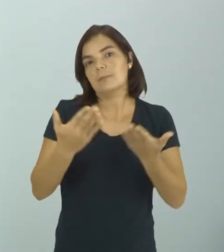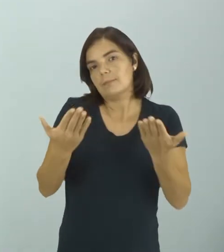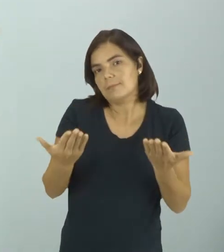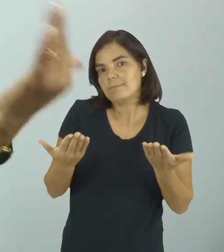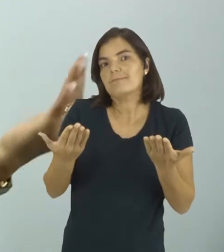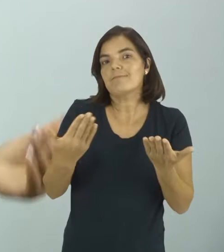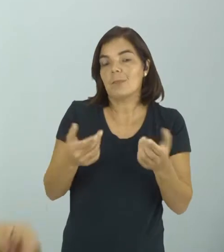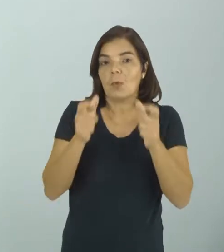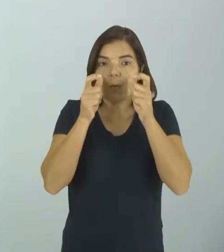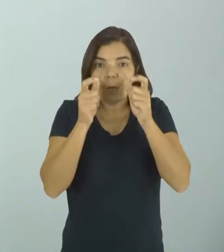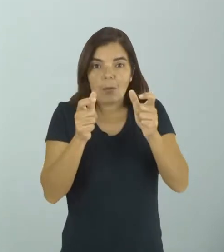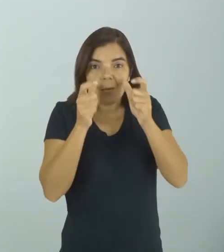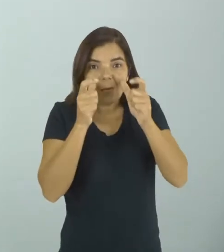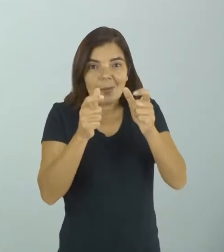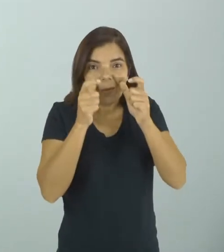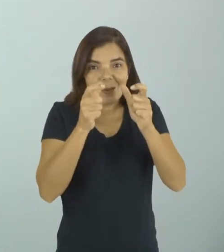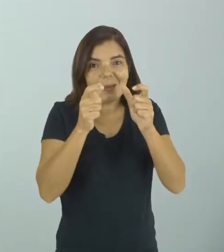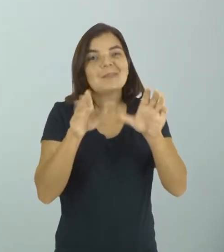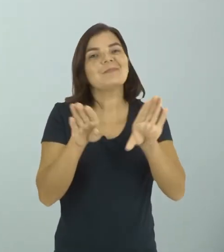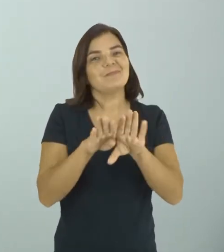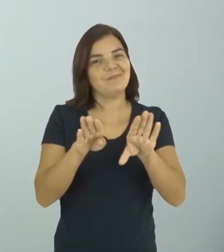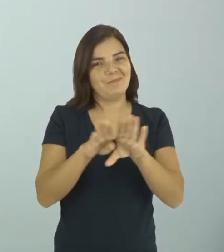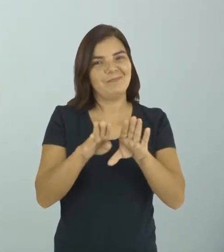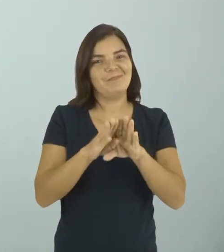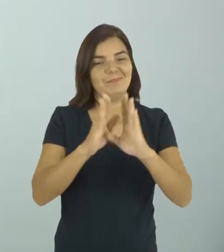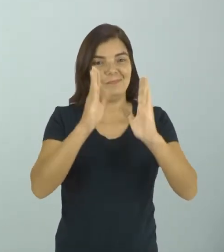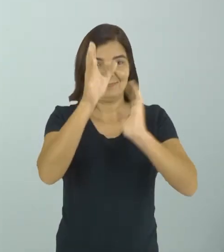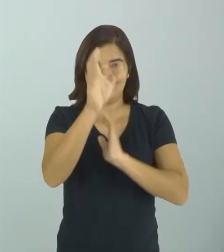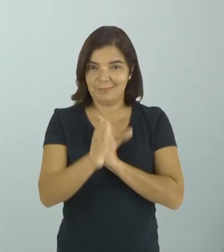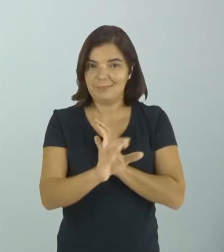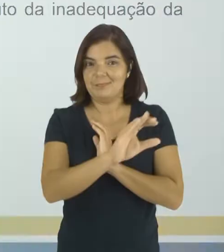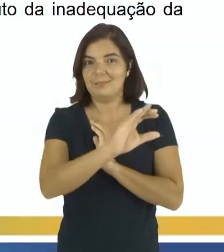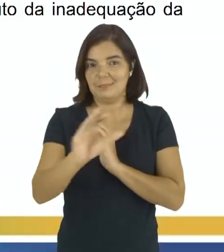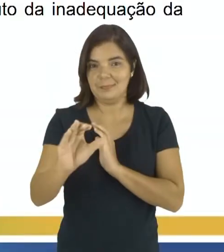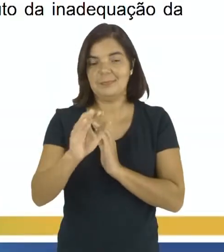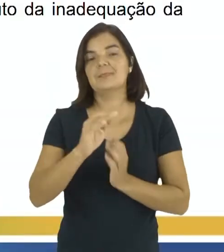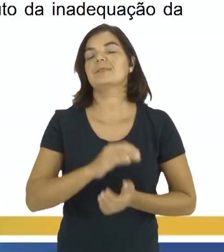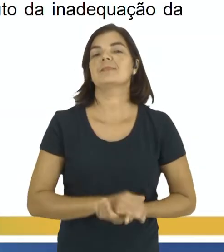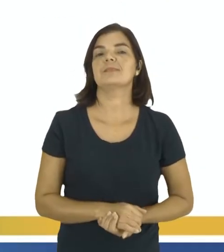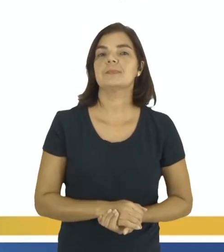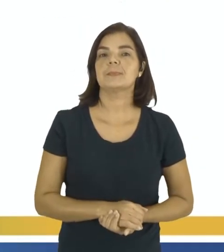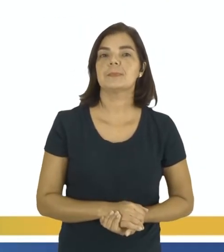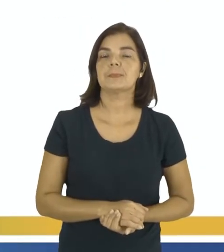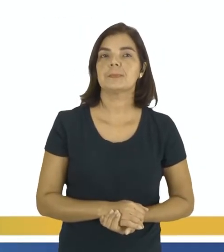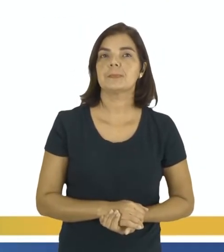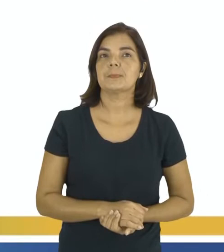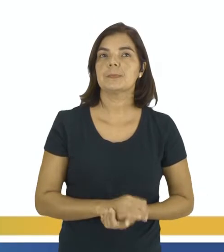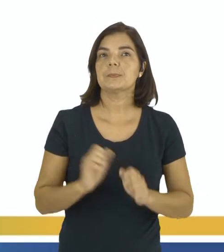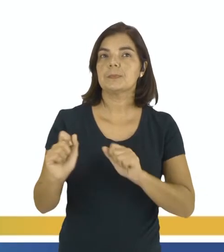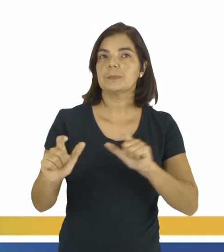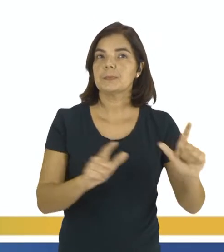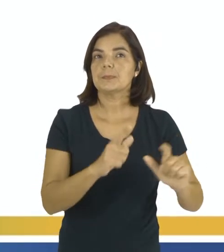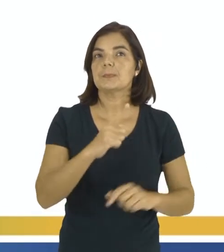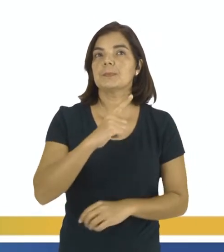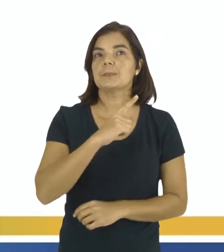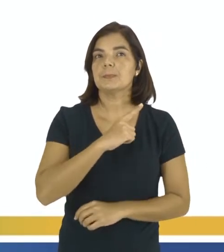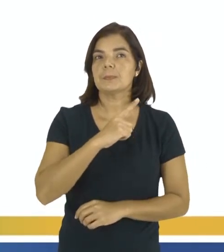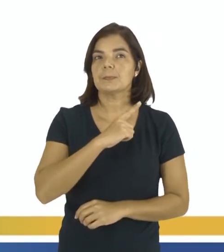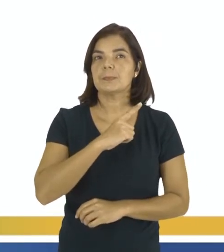Lógico, com interesse voltado para a Igreja Católica. Seguindo aqui, nós